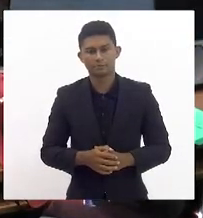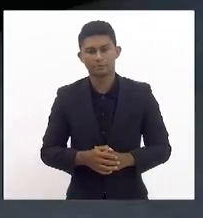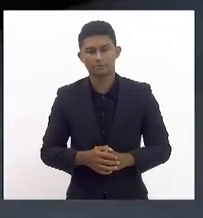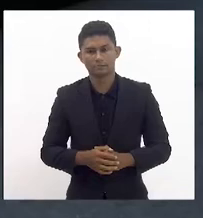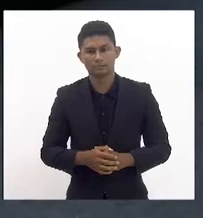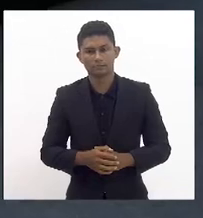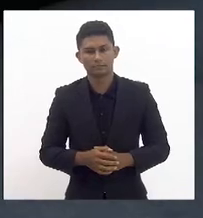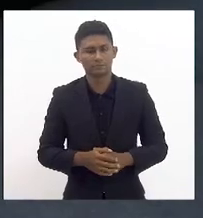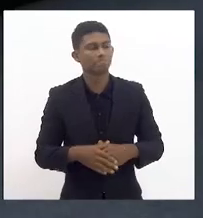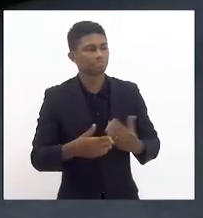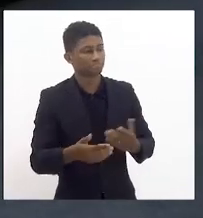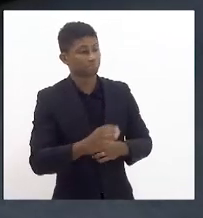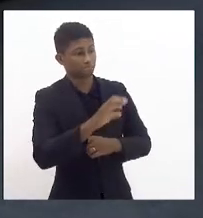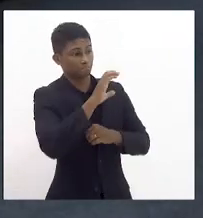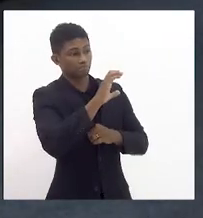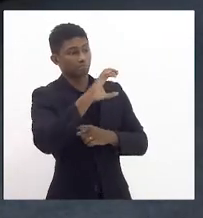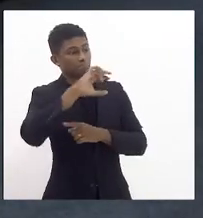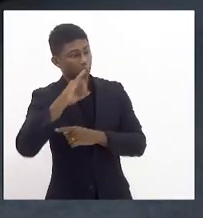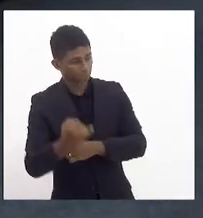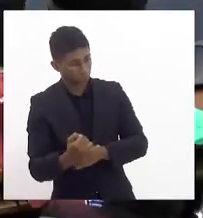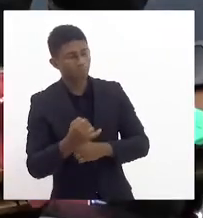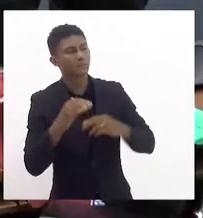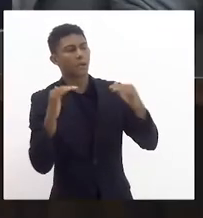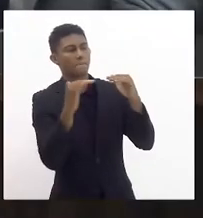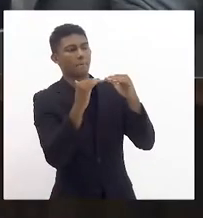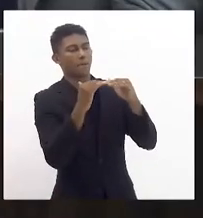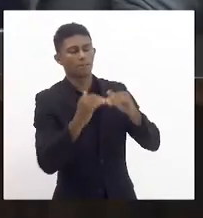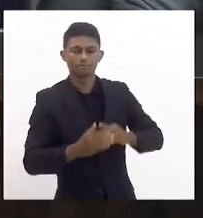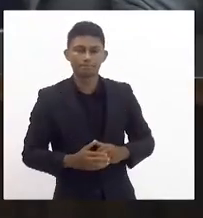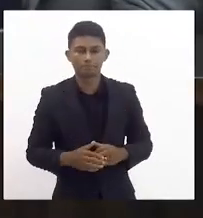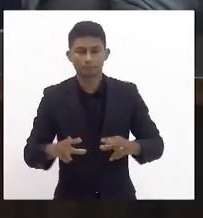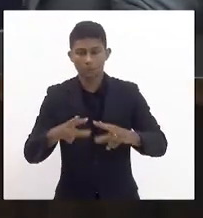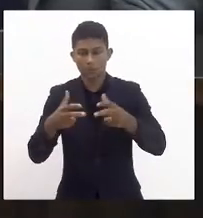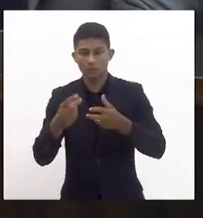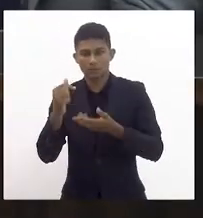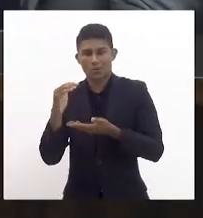Senhor presidente, acompanha a CCJ. Pela